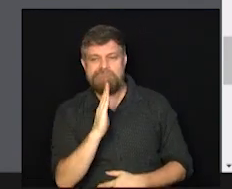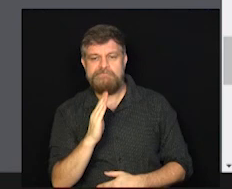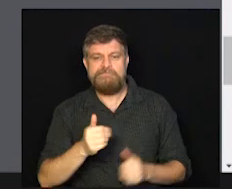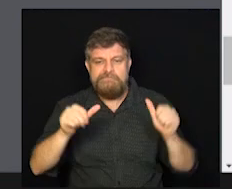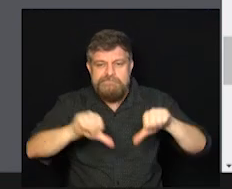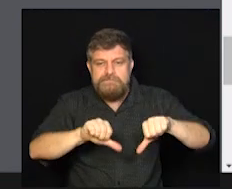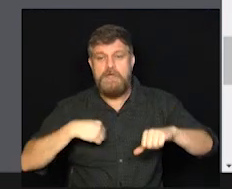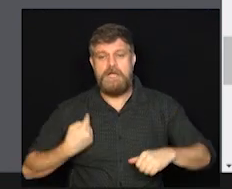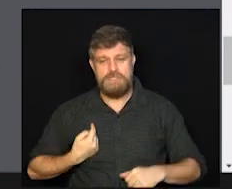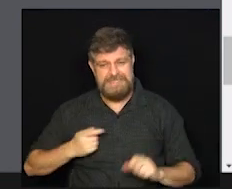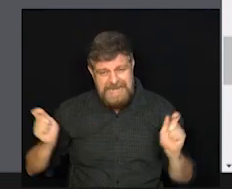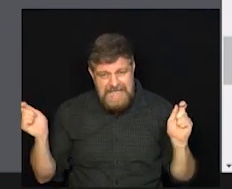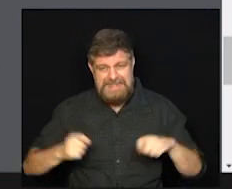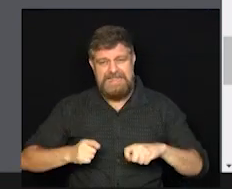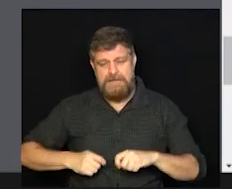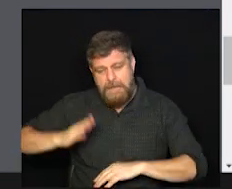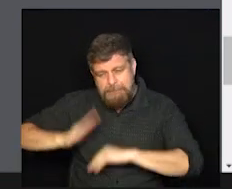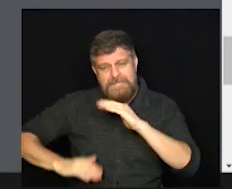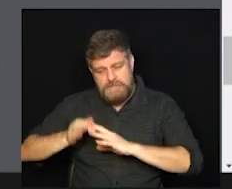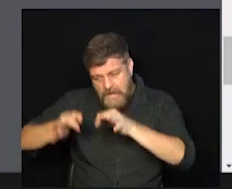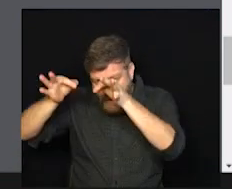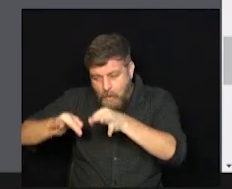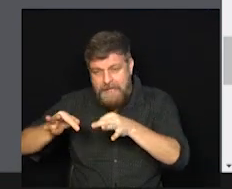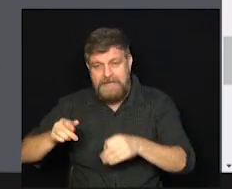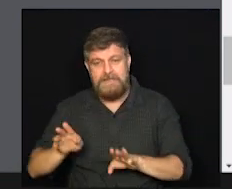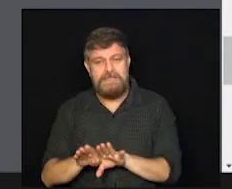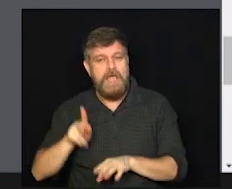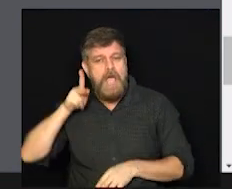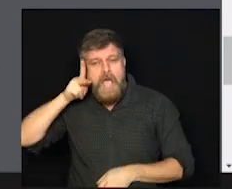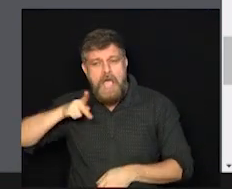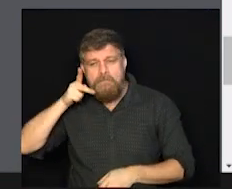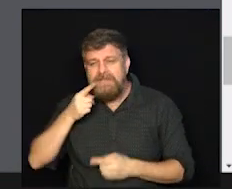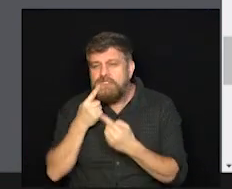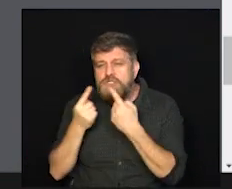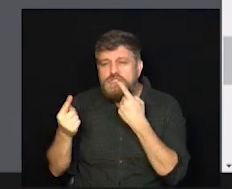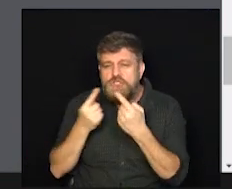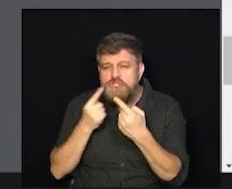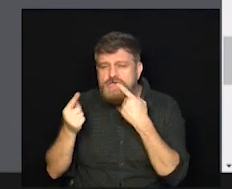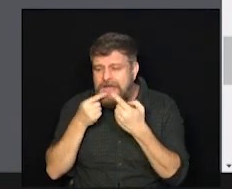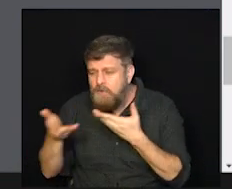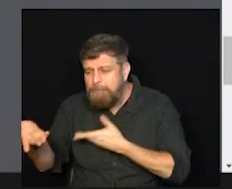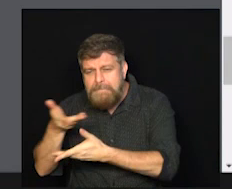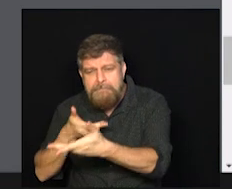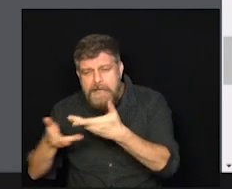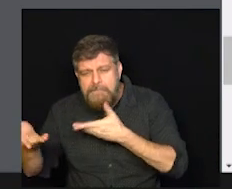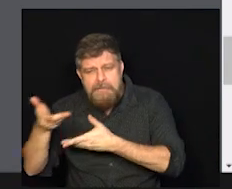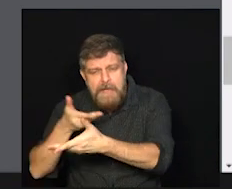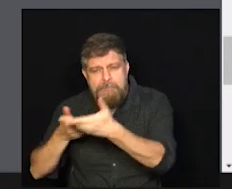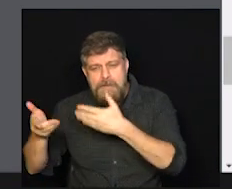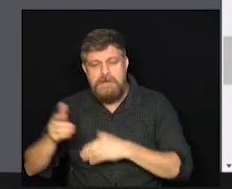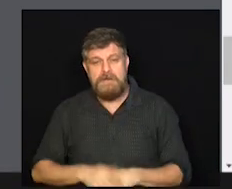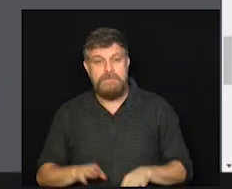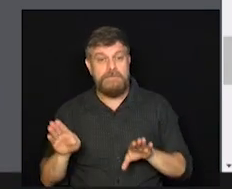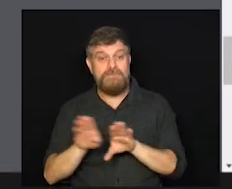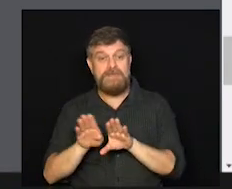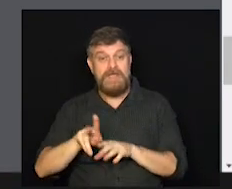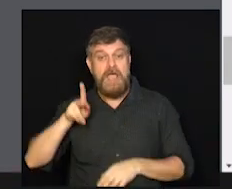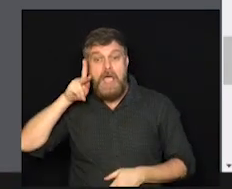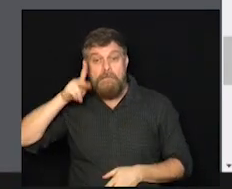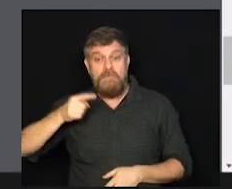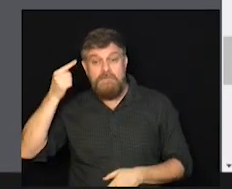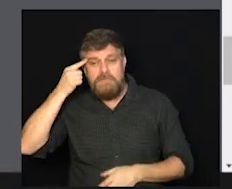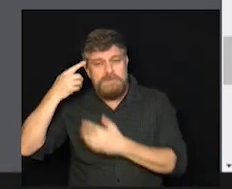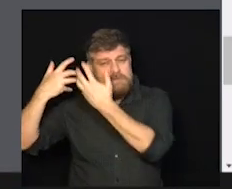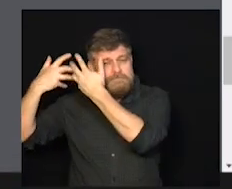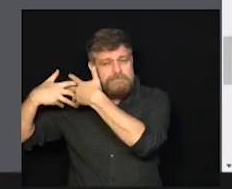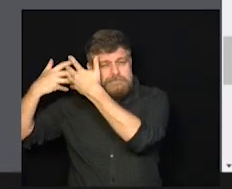correto. Processos políticos transparentes, de diálogo, na Laudato Si 182. E o lugar das políticas pensadas e